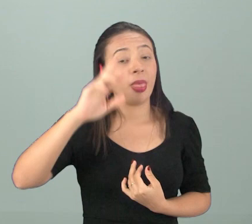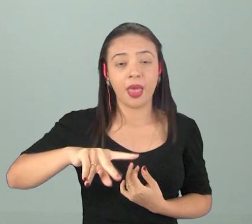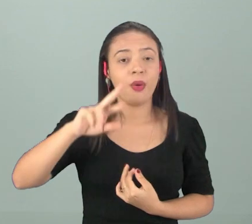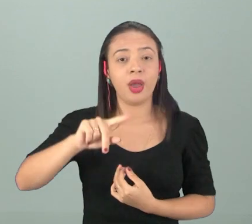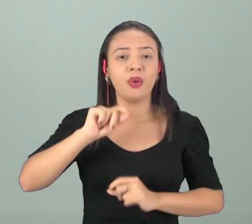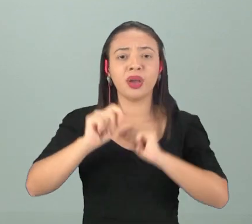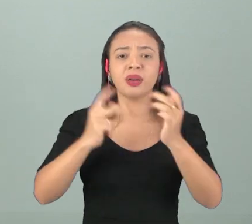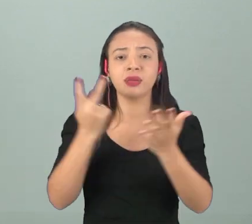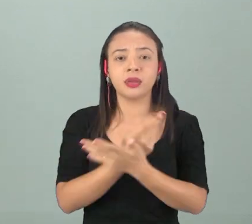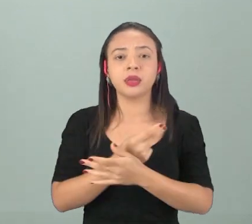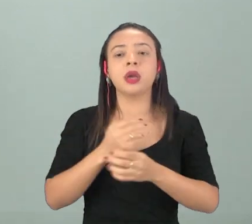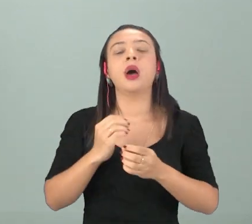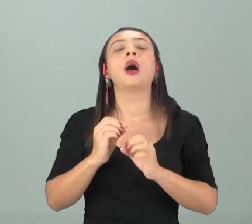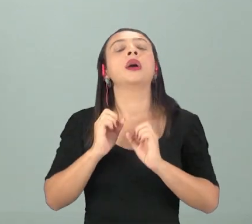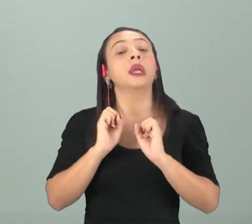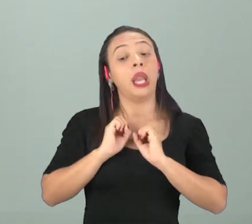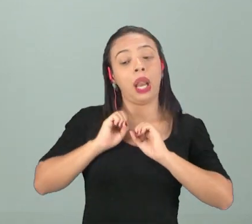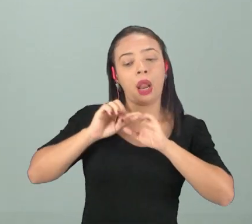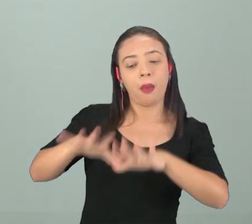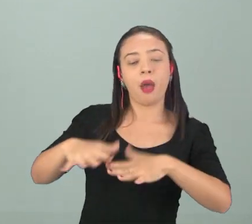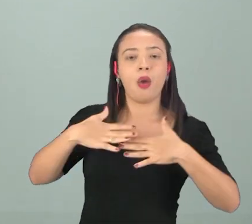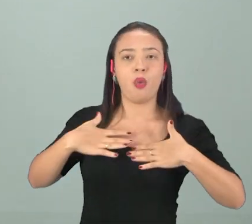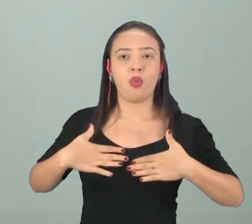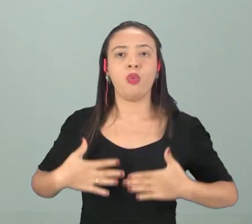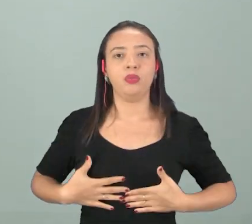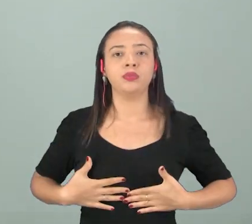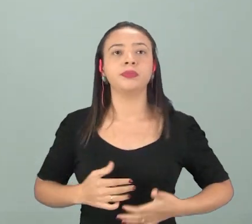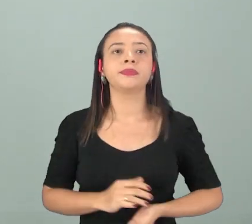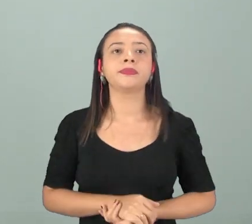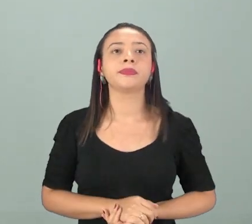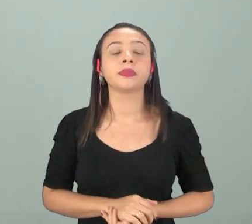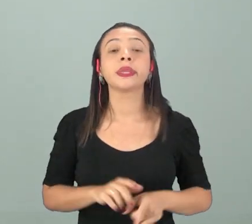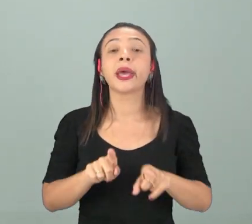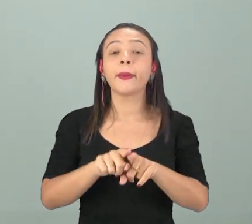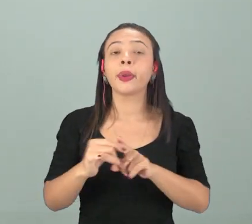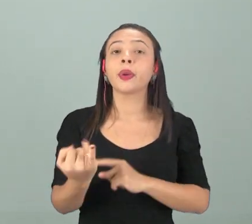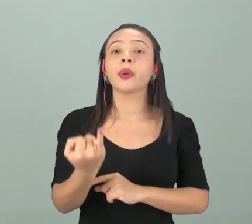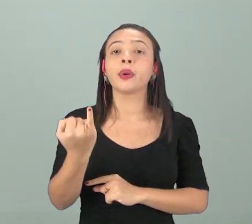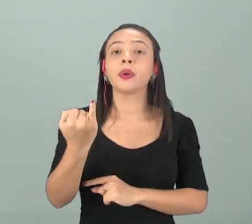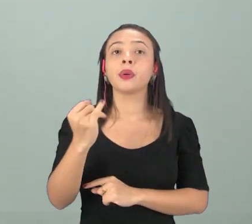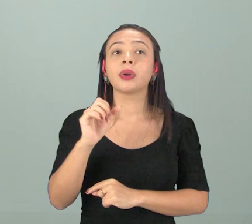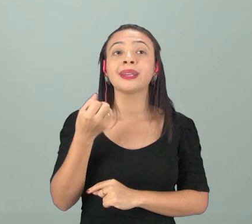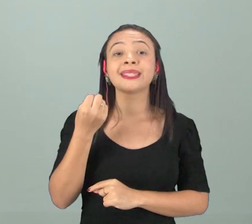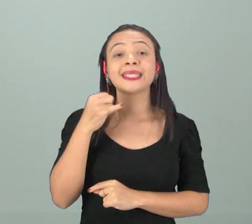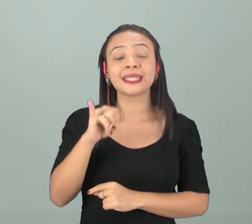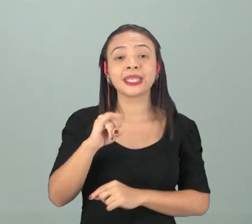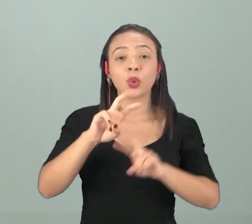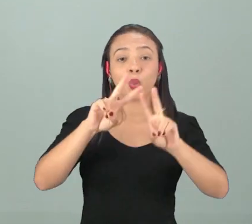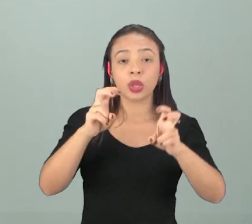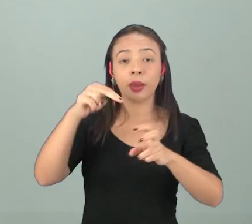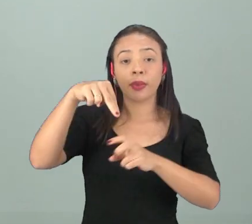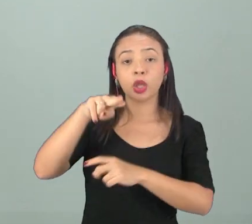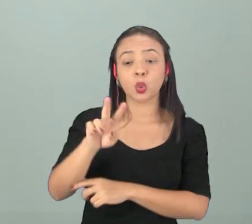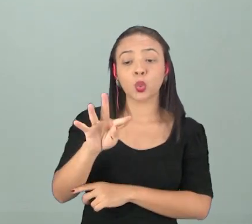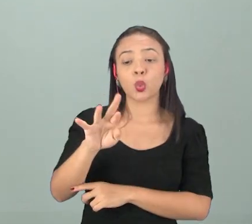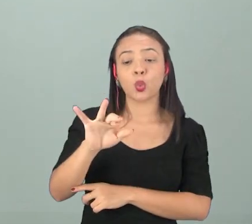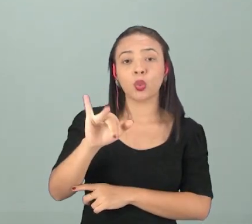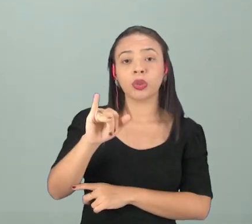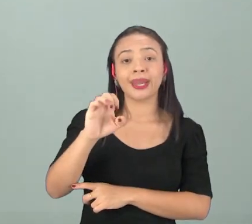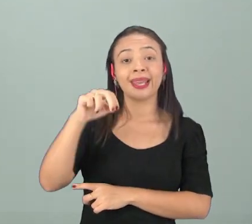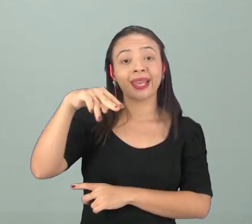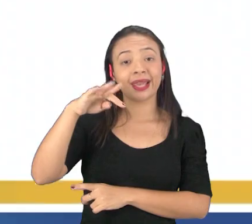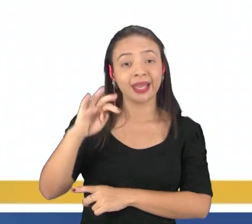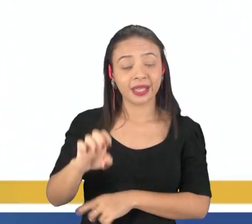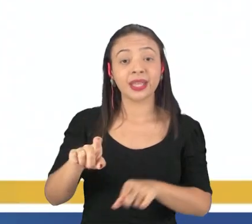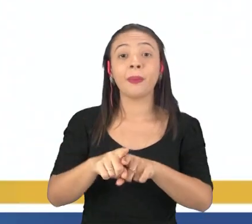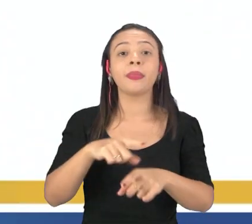vai acabar sendo liberado do corpo. E aí outra coisa importante é que quando eu falo desses nutrientes,